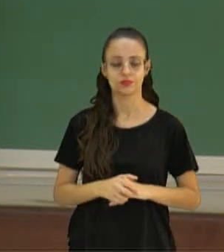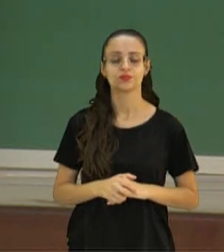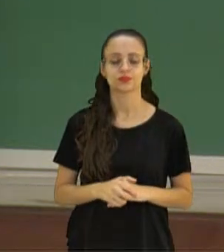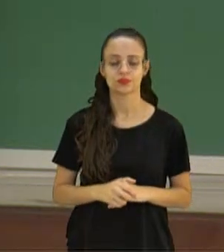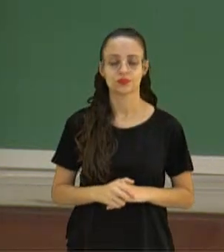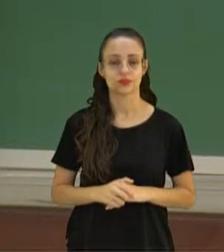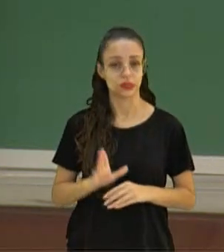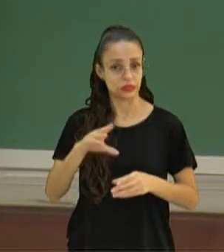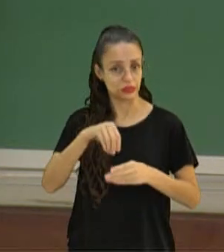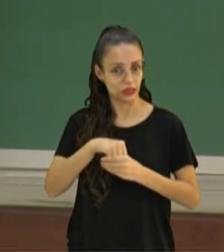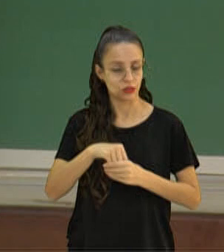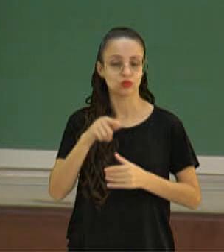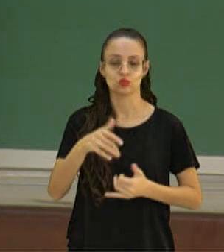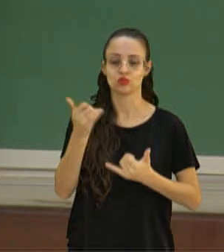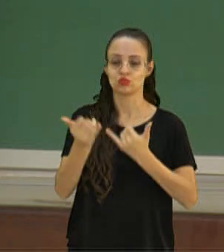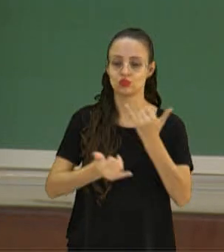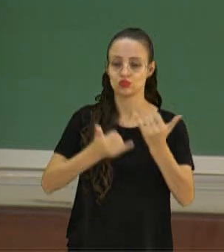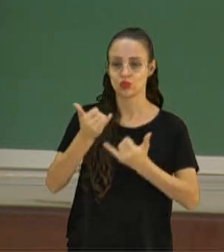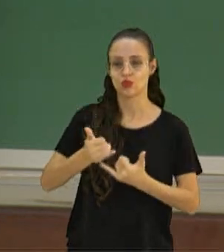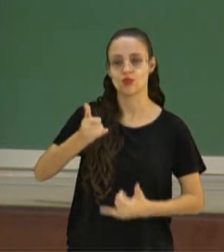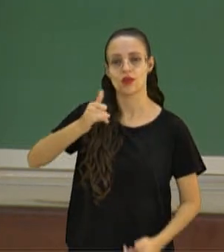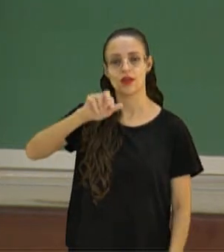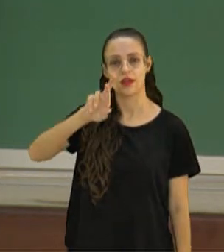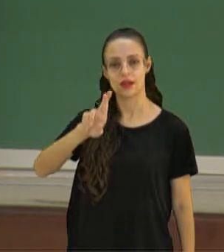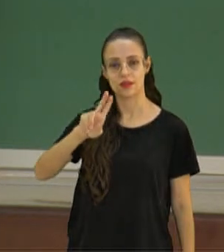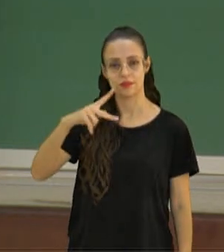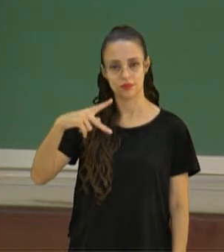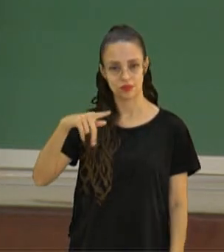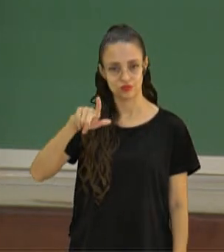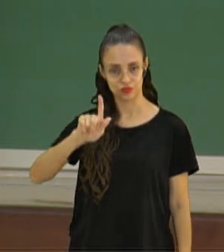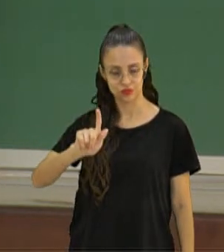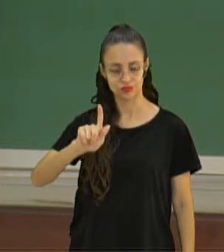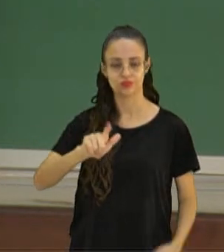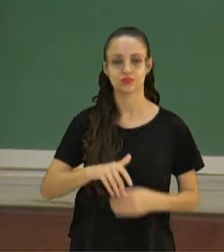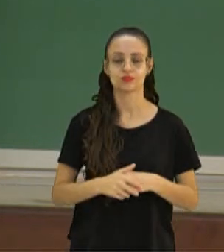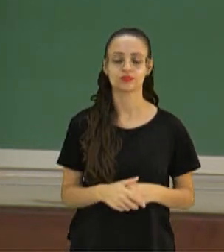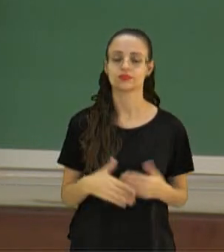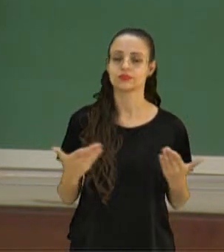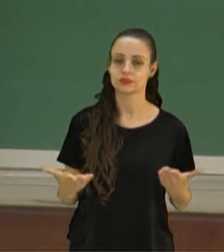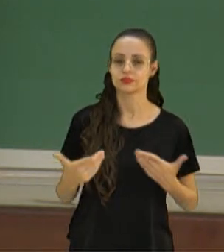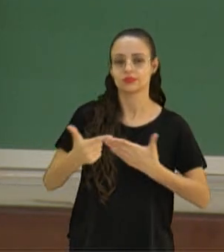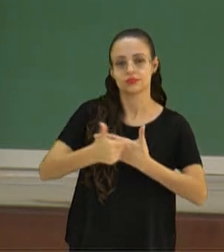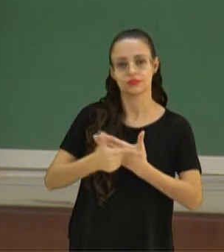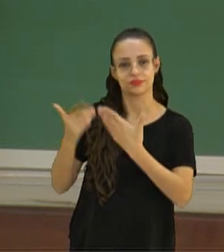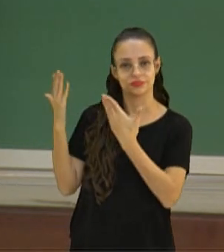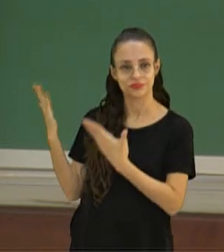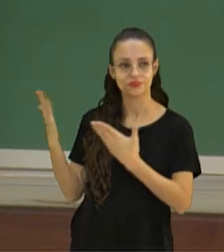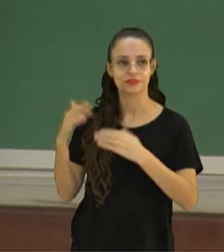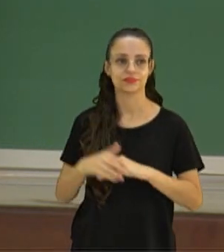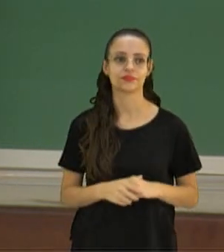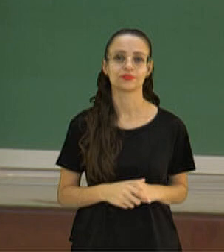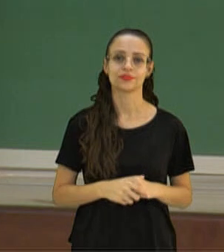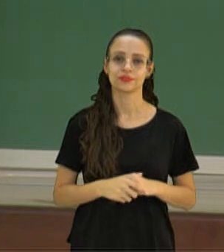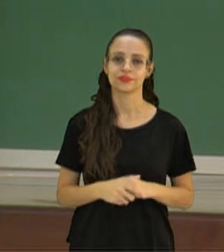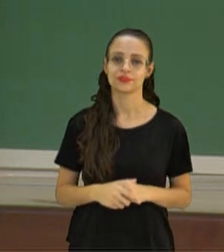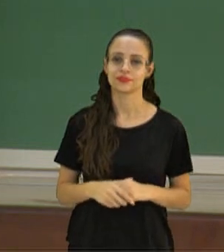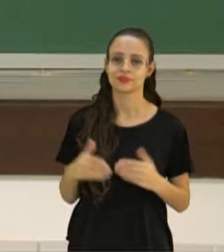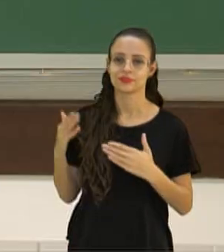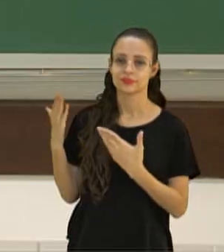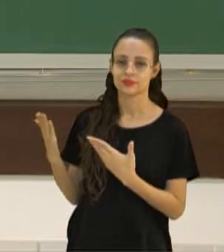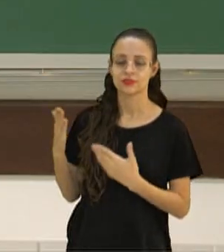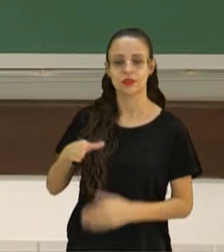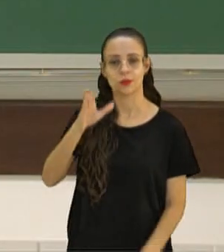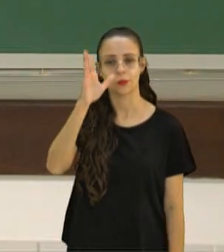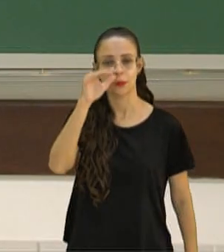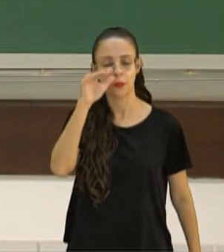Master, dentro de uma sessão de RPG. Então, temos as atribuições dele aqui para vocês. Aqui dentro do quadro